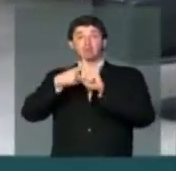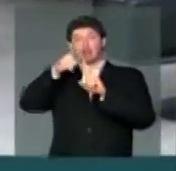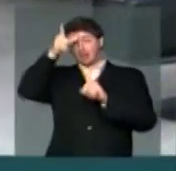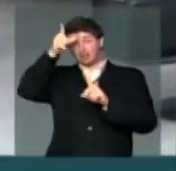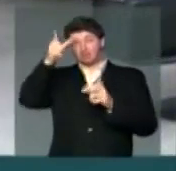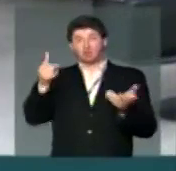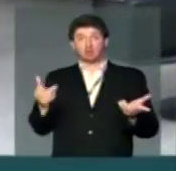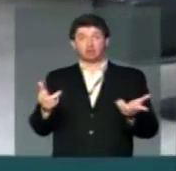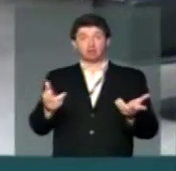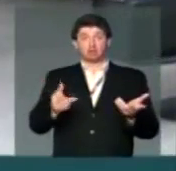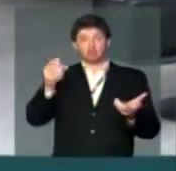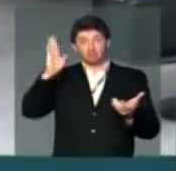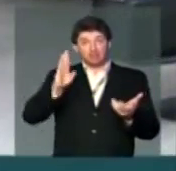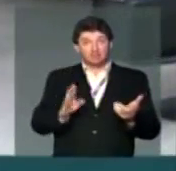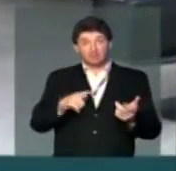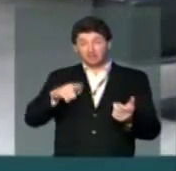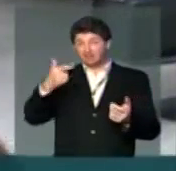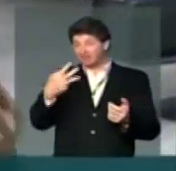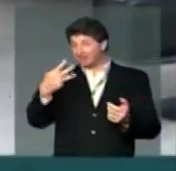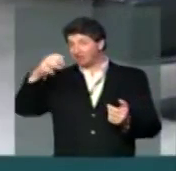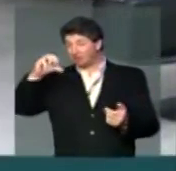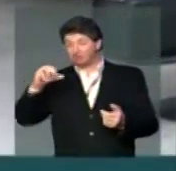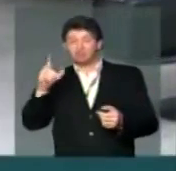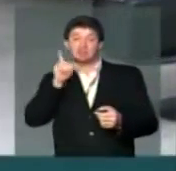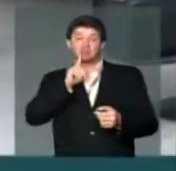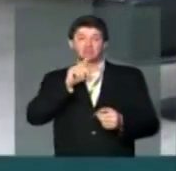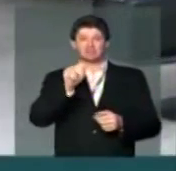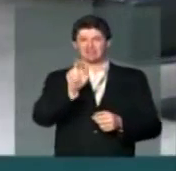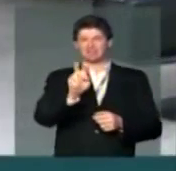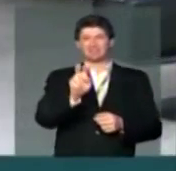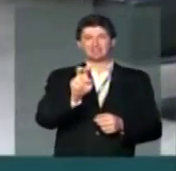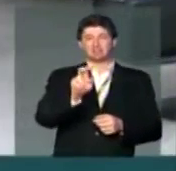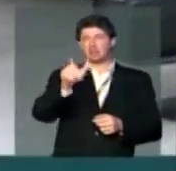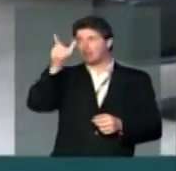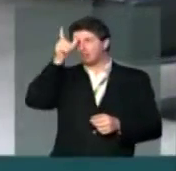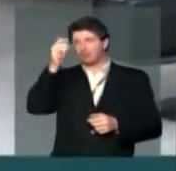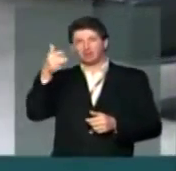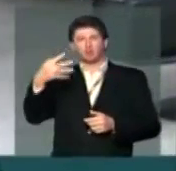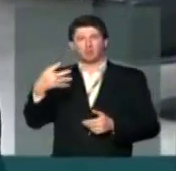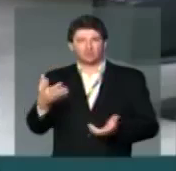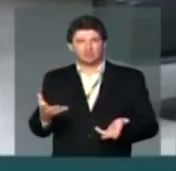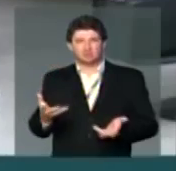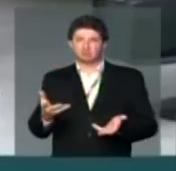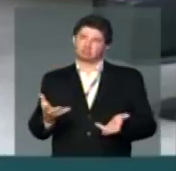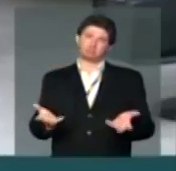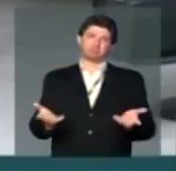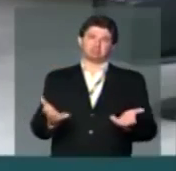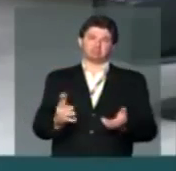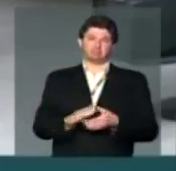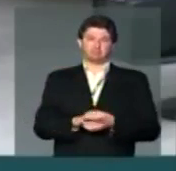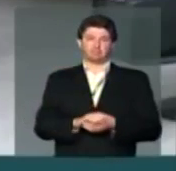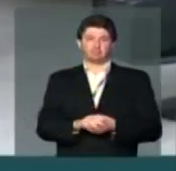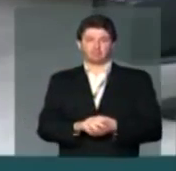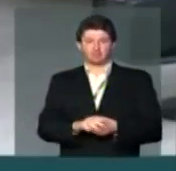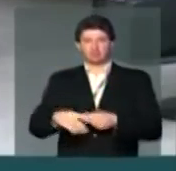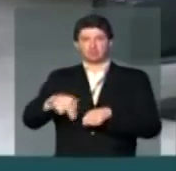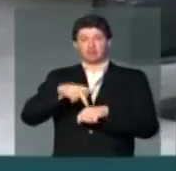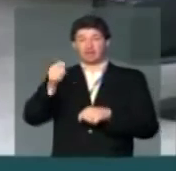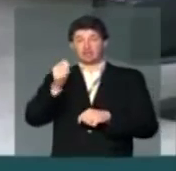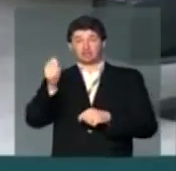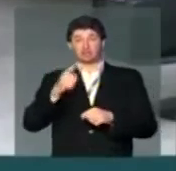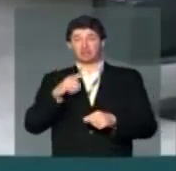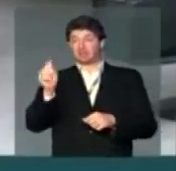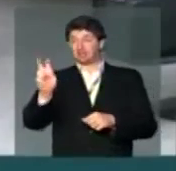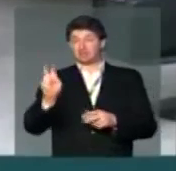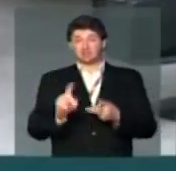Alemanha. Enquanto o Brasil tem 39 ministros, os Estados Unidos tem 15, a Alemanha tem 14. os países vizinhos ao nosso, a Argentina